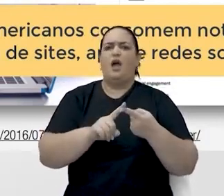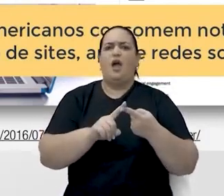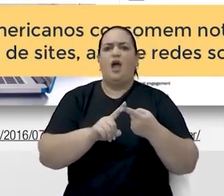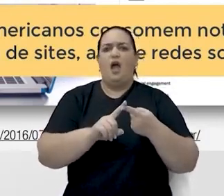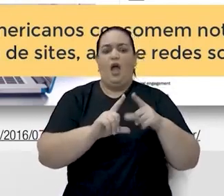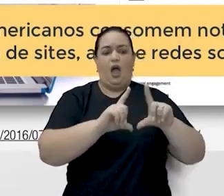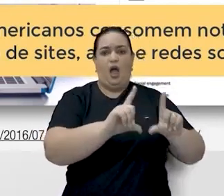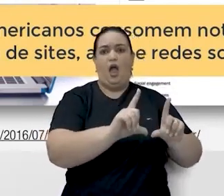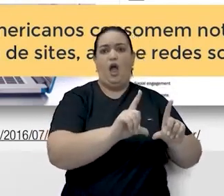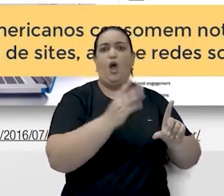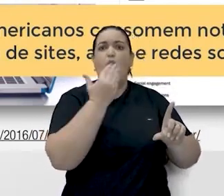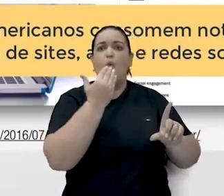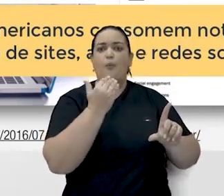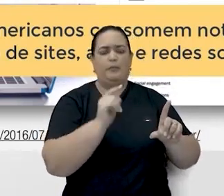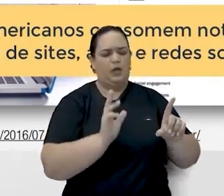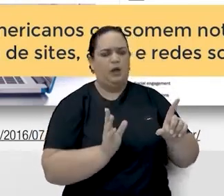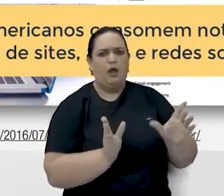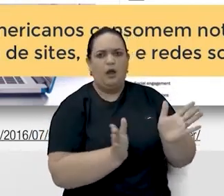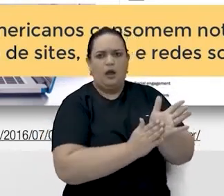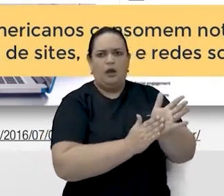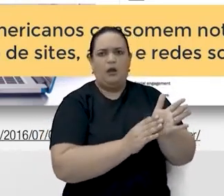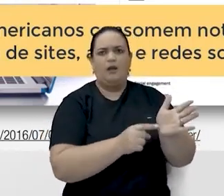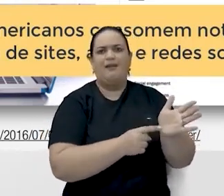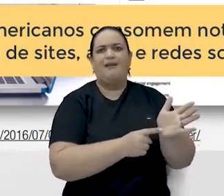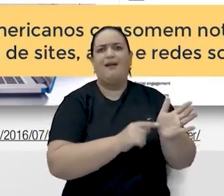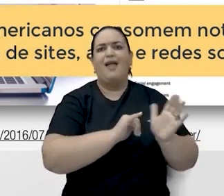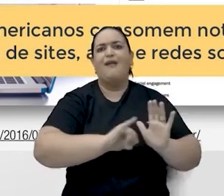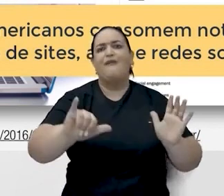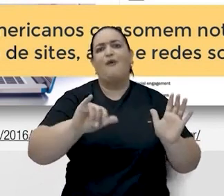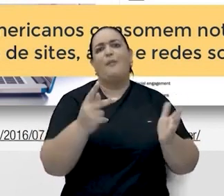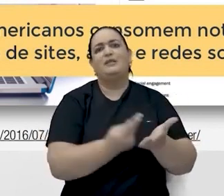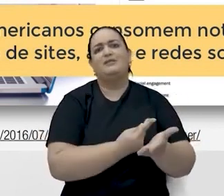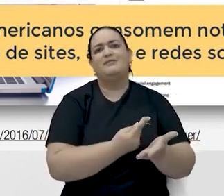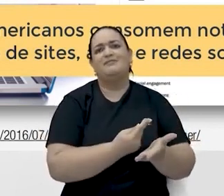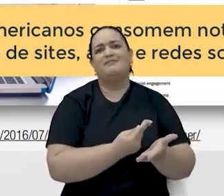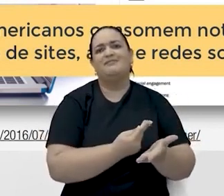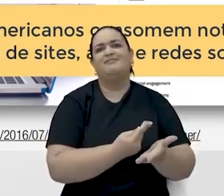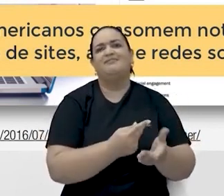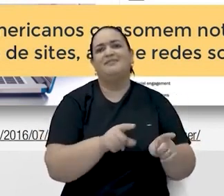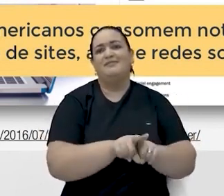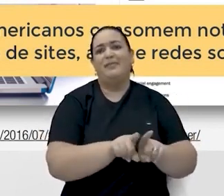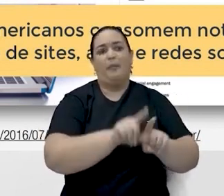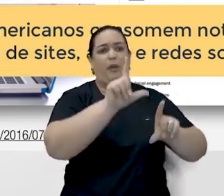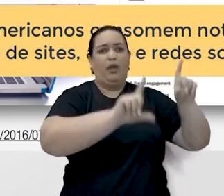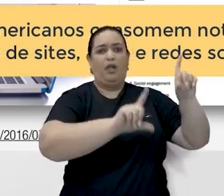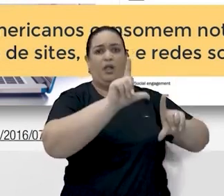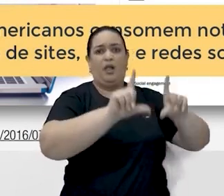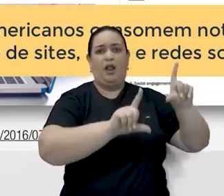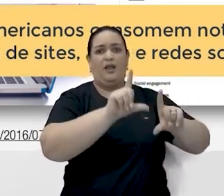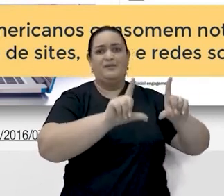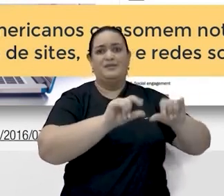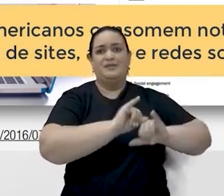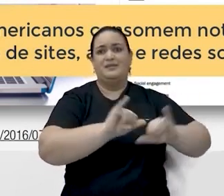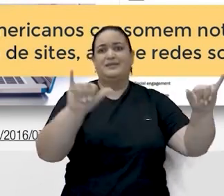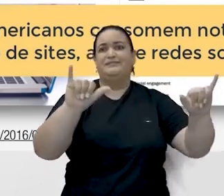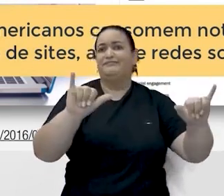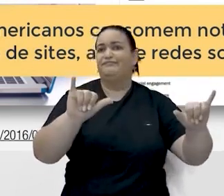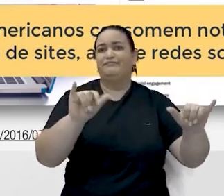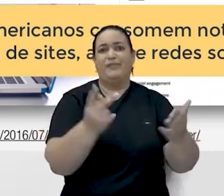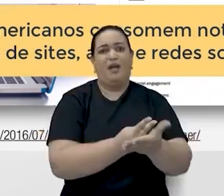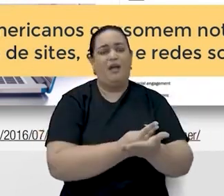em exercícios, em filmes e mídias, enfim. Essa estatística